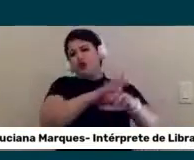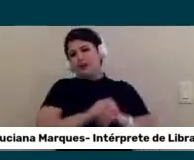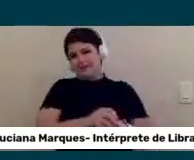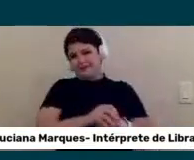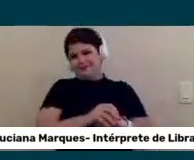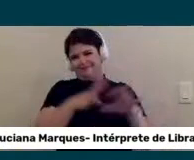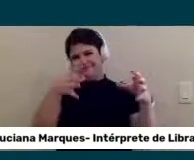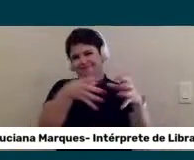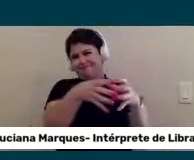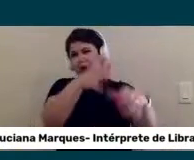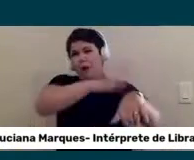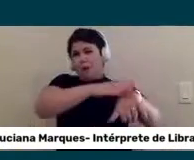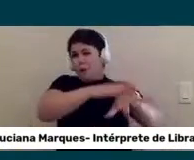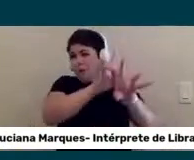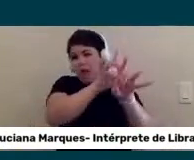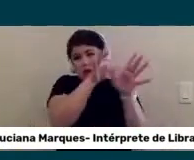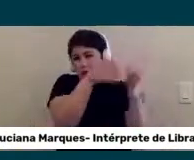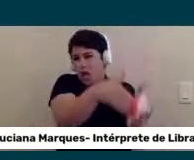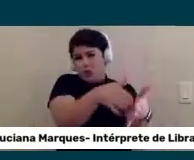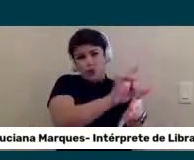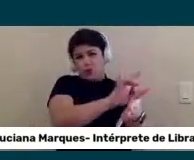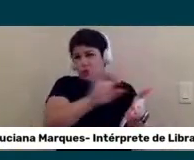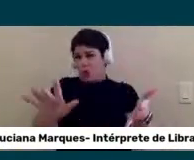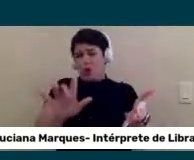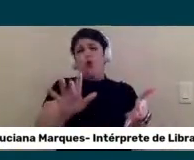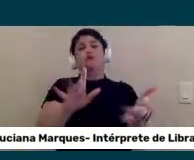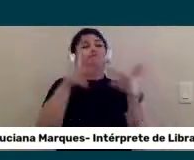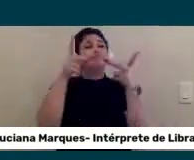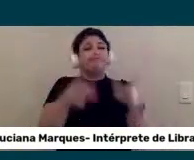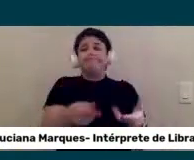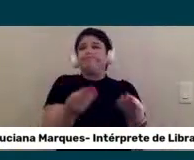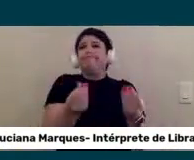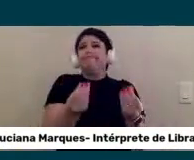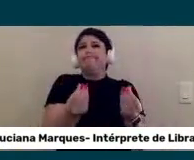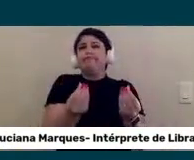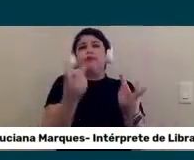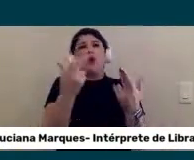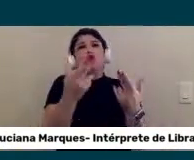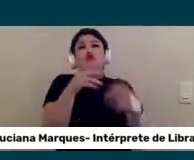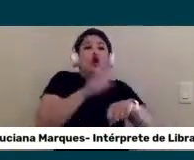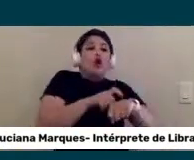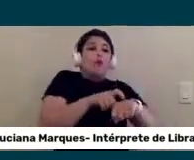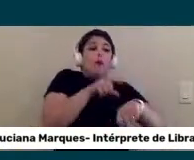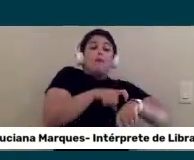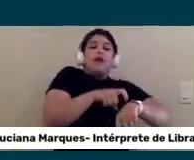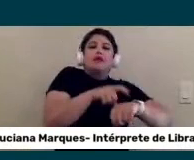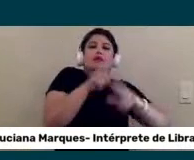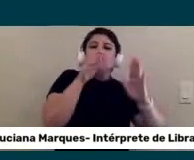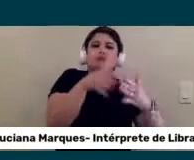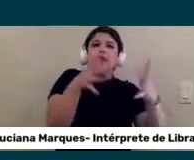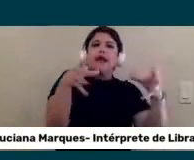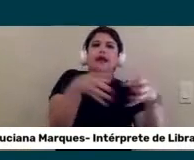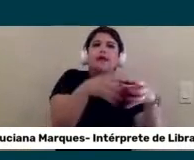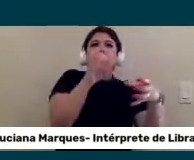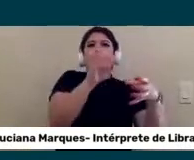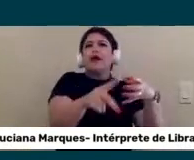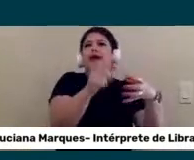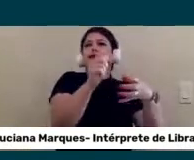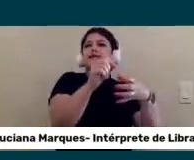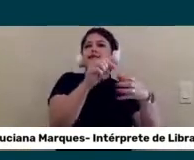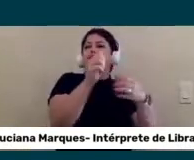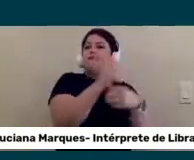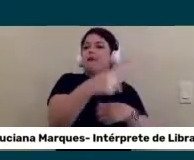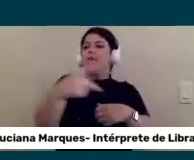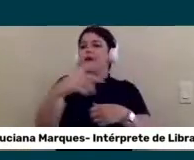são times que entregam só uma funcionalidade nova para o aplicativo, para o site, não pensa